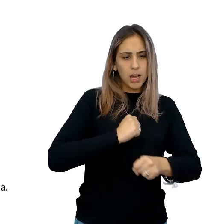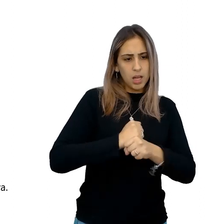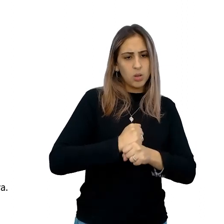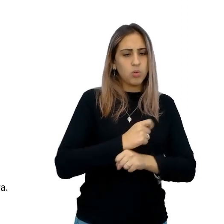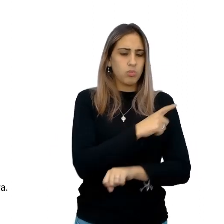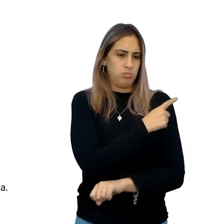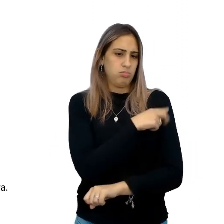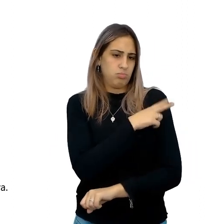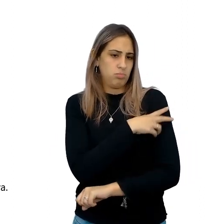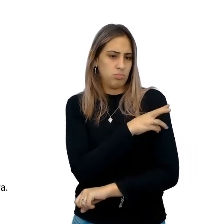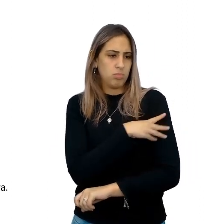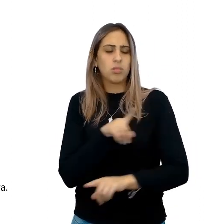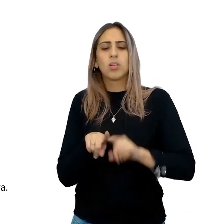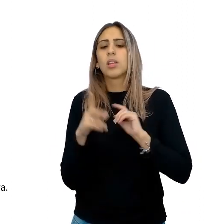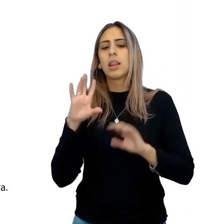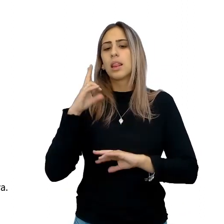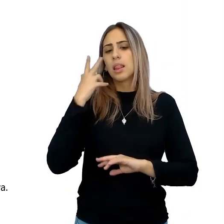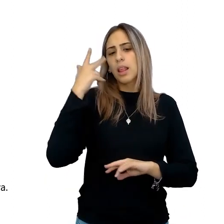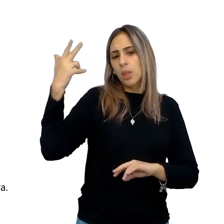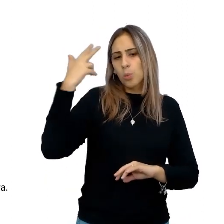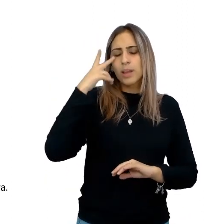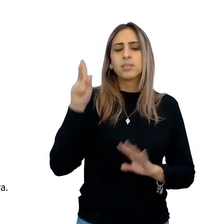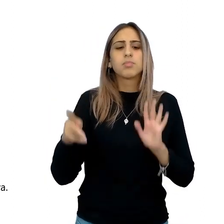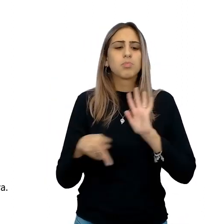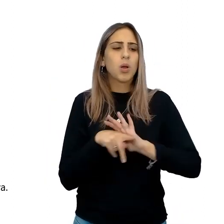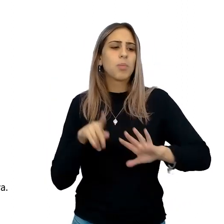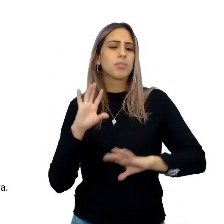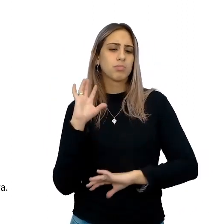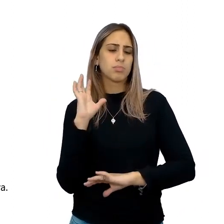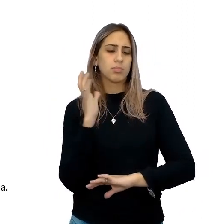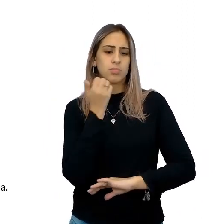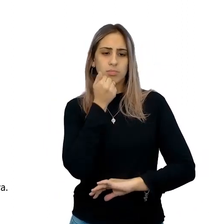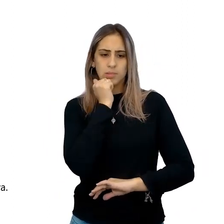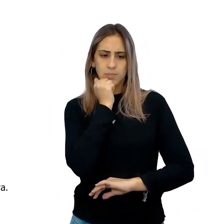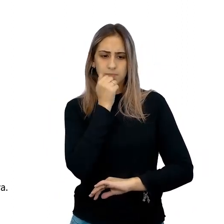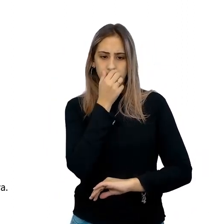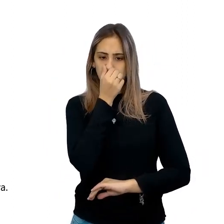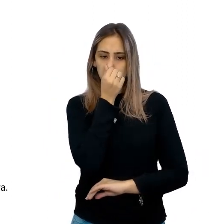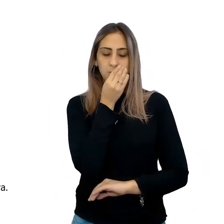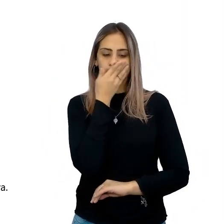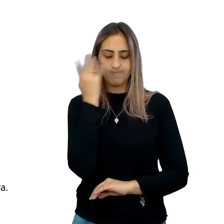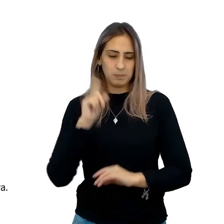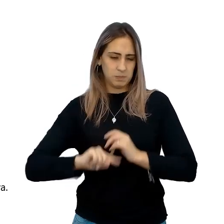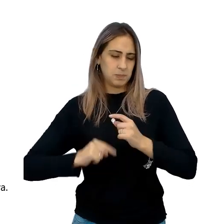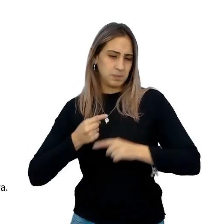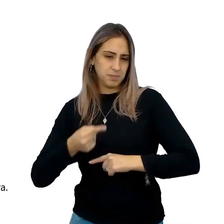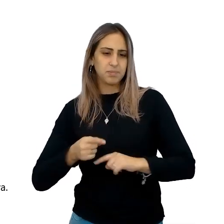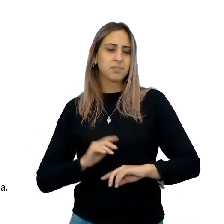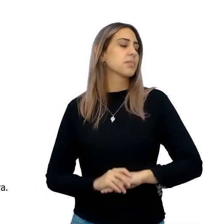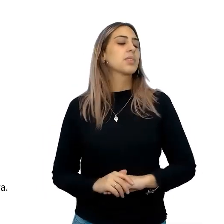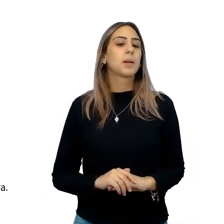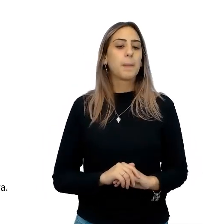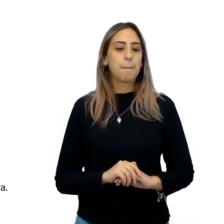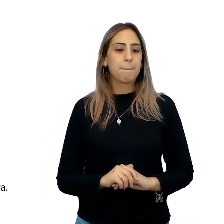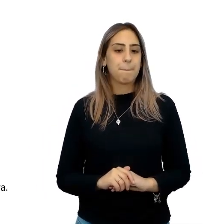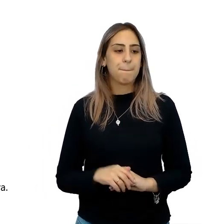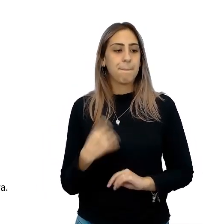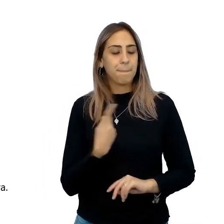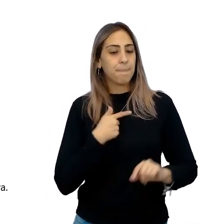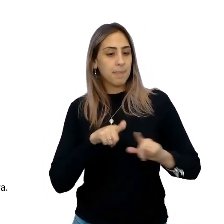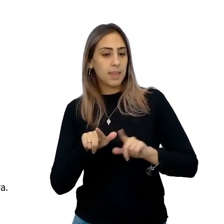com a temática natureza da ciência, tá bem? Depois, né, na próxima quinzena, a gente vai trabalhar